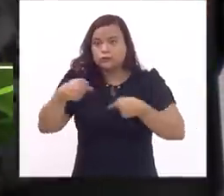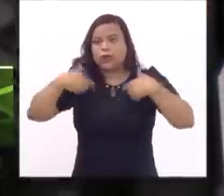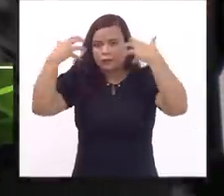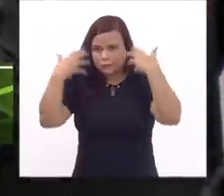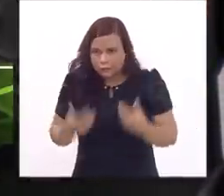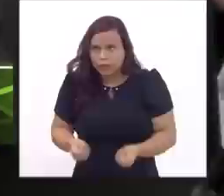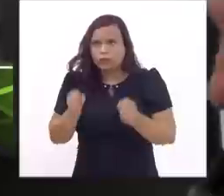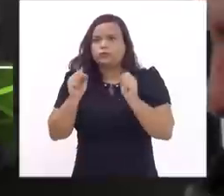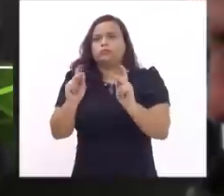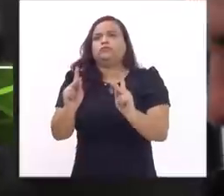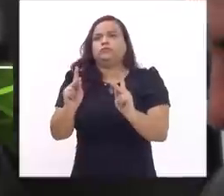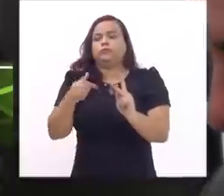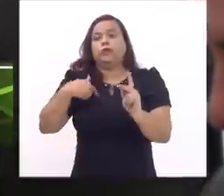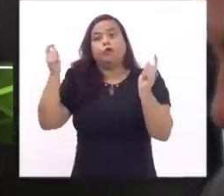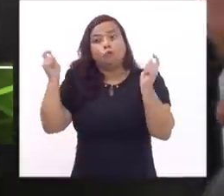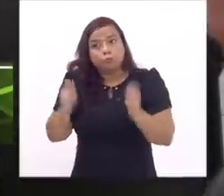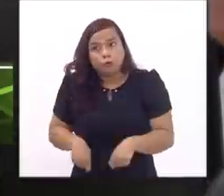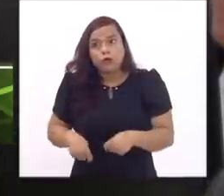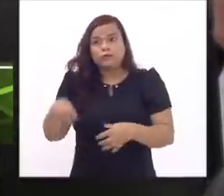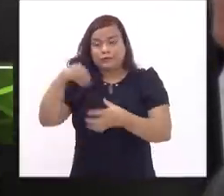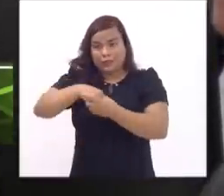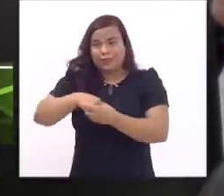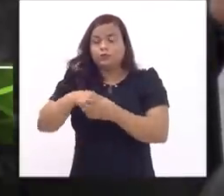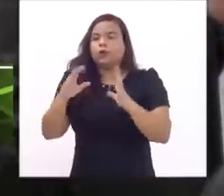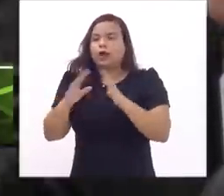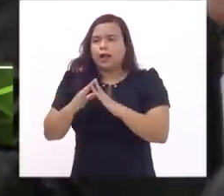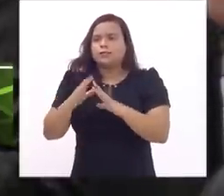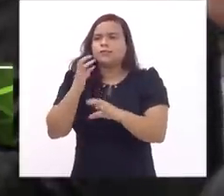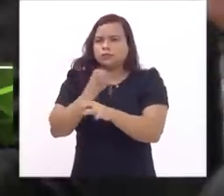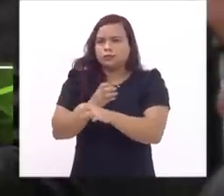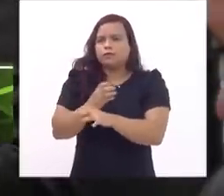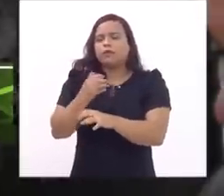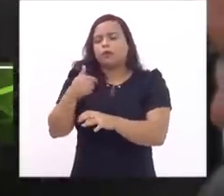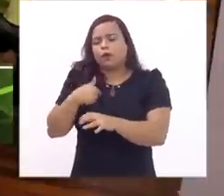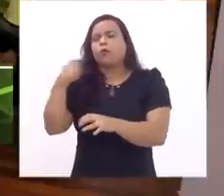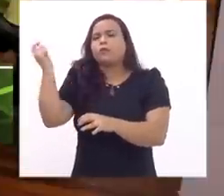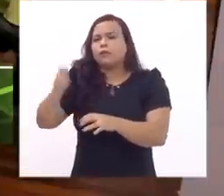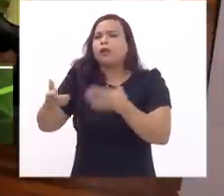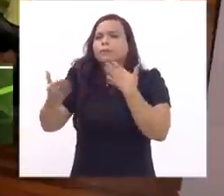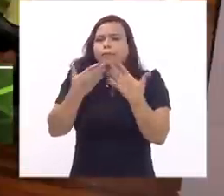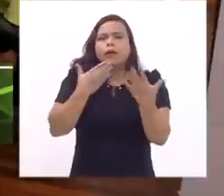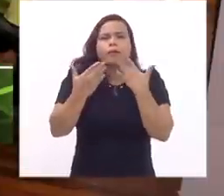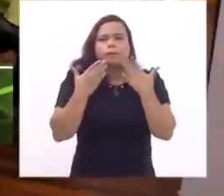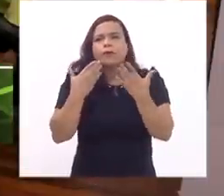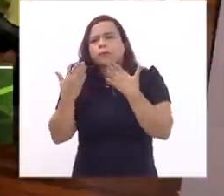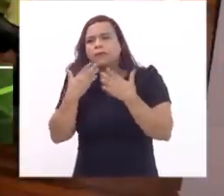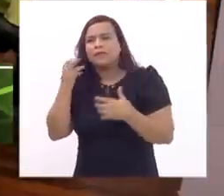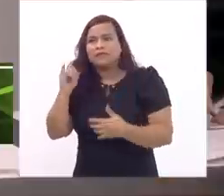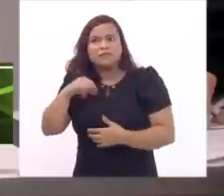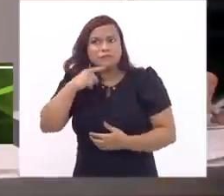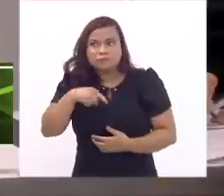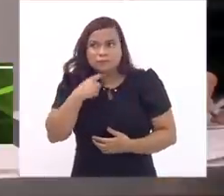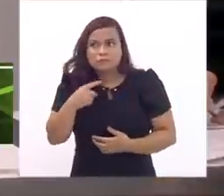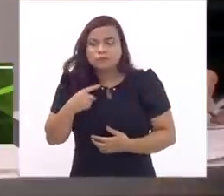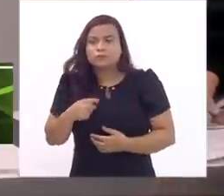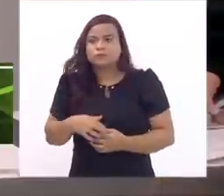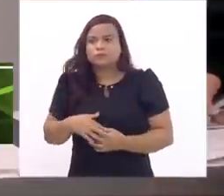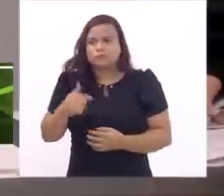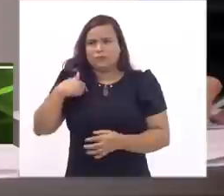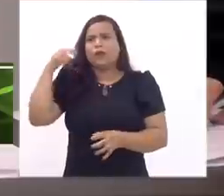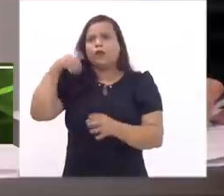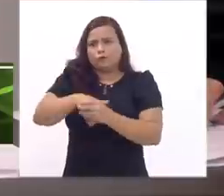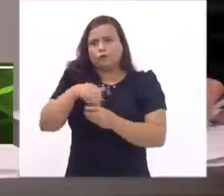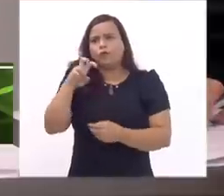Para que eu possa, na Casa Civil, estabelecer um diálogo. Do contrário, como fiz com Vossa Excelência... Tinha que ser, com todo respeito, eu vou votar... Não dá.